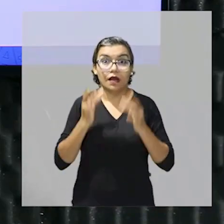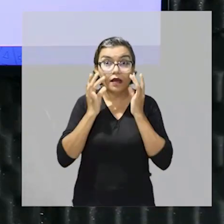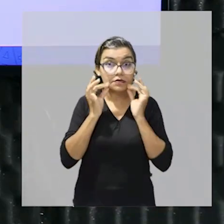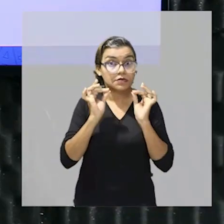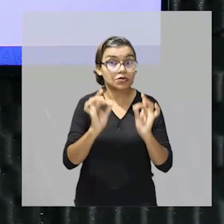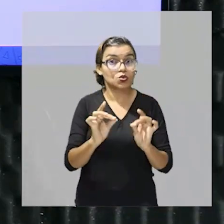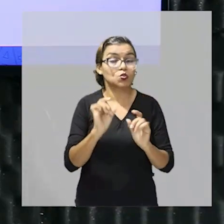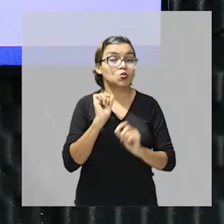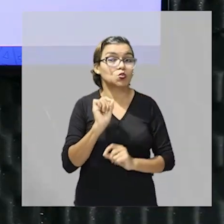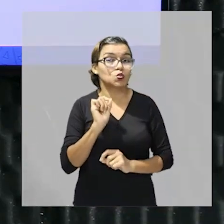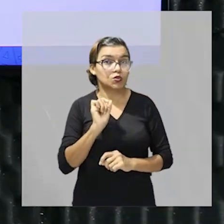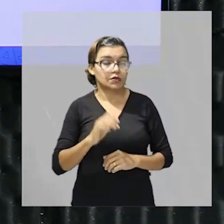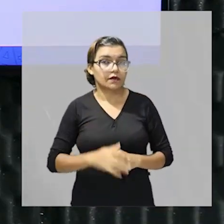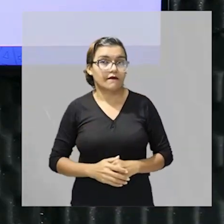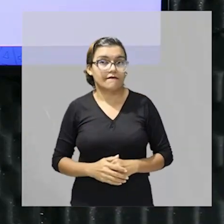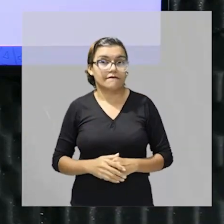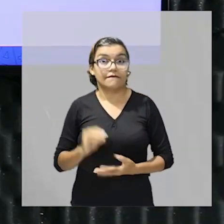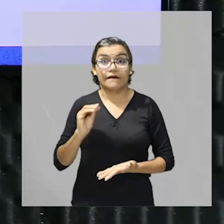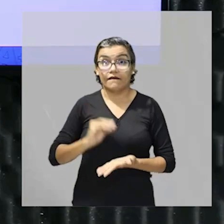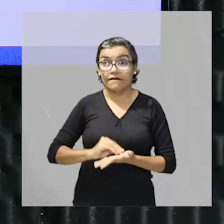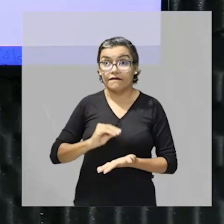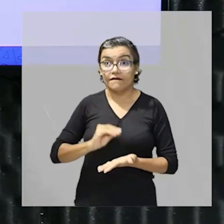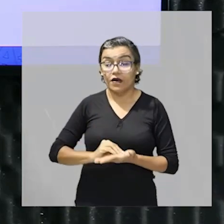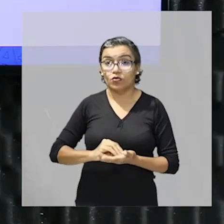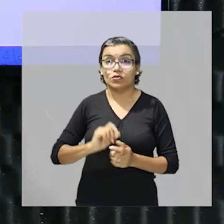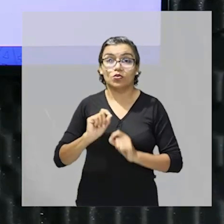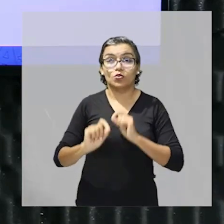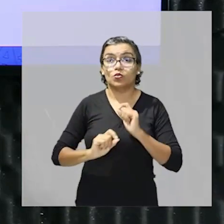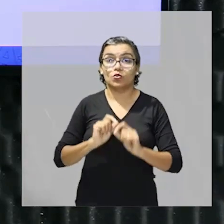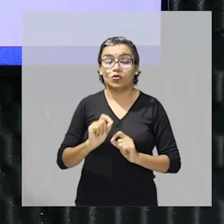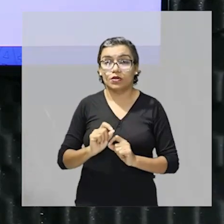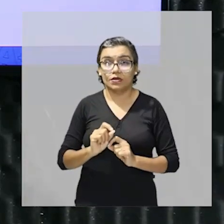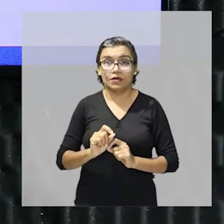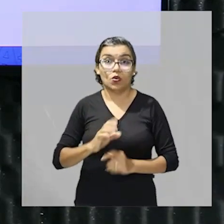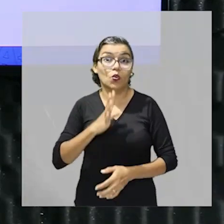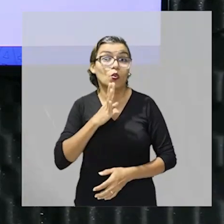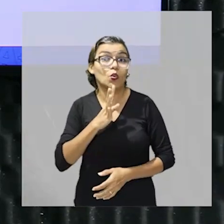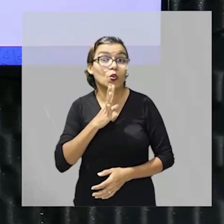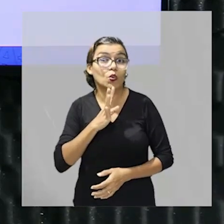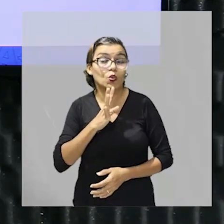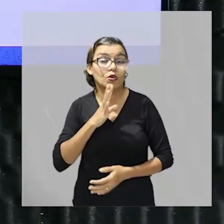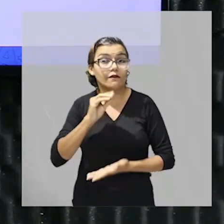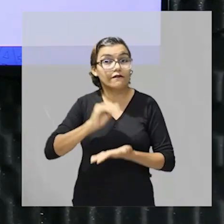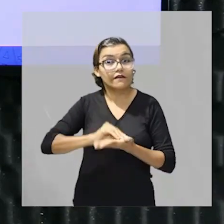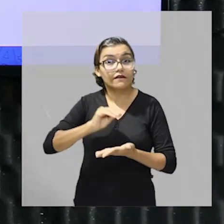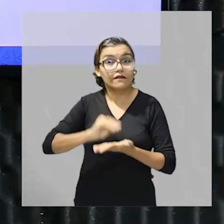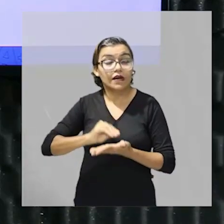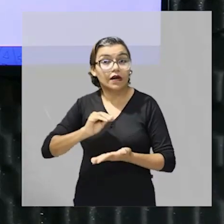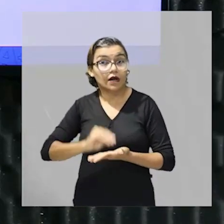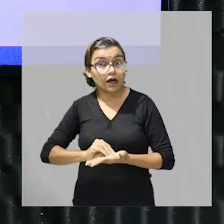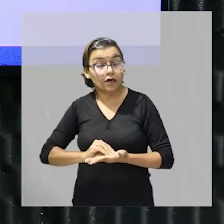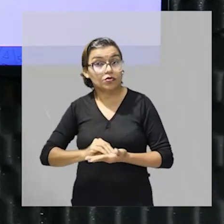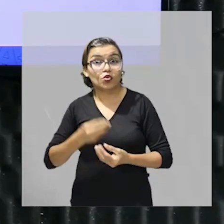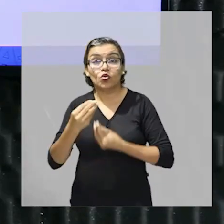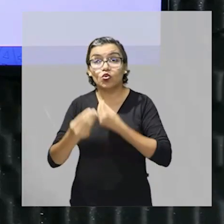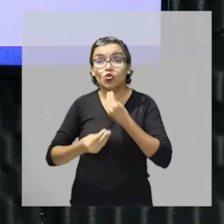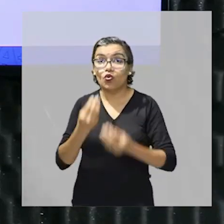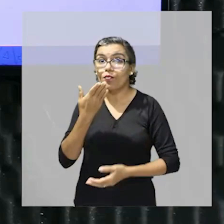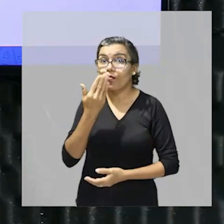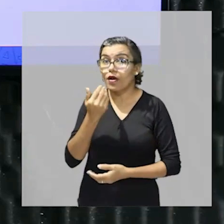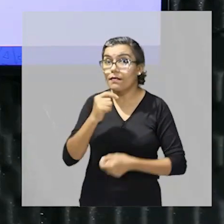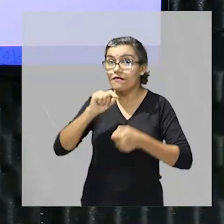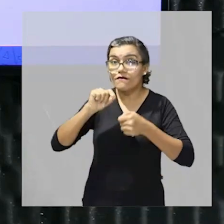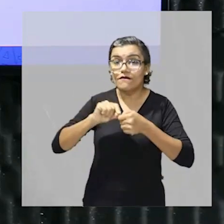atenção para a falta de literacia, quer dizer, a falta de conhecimento da composição dos alimentos,